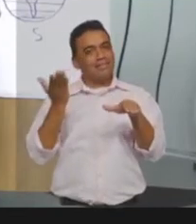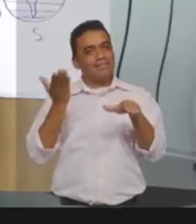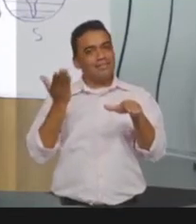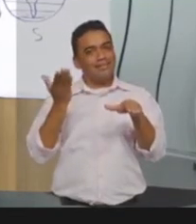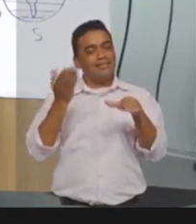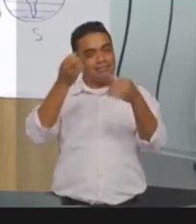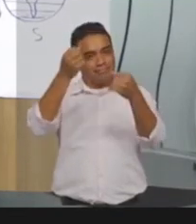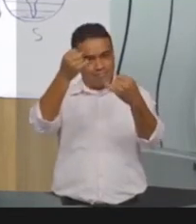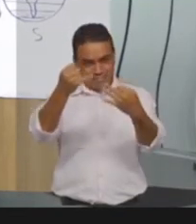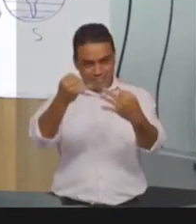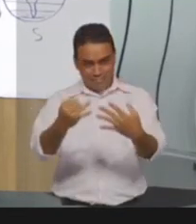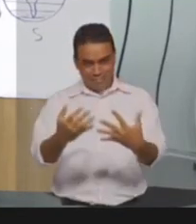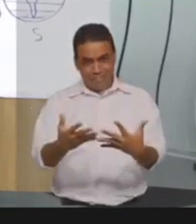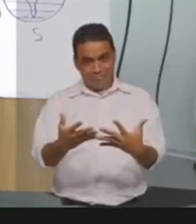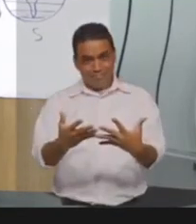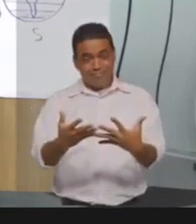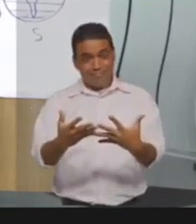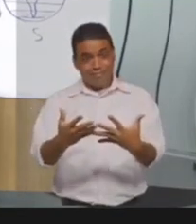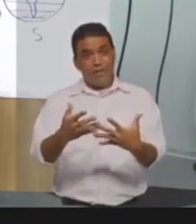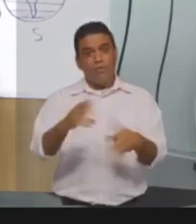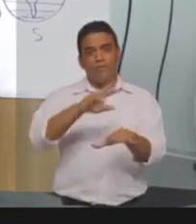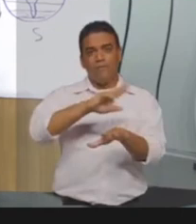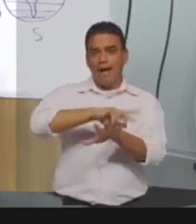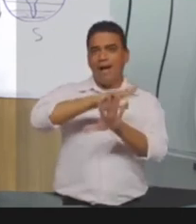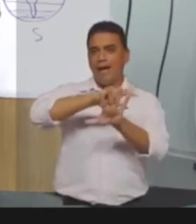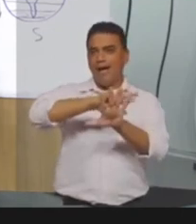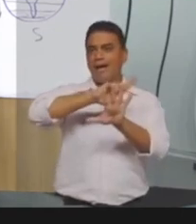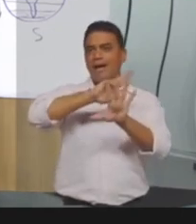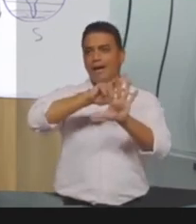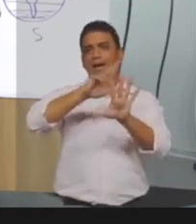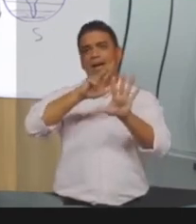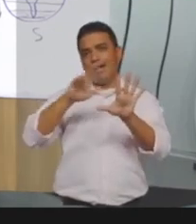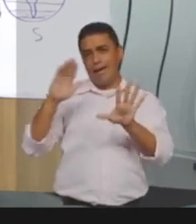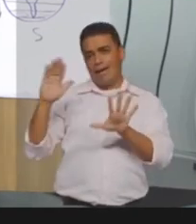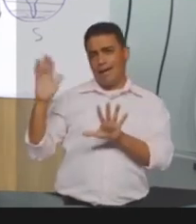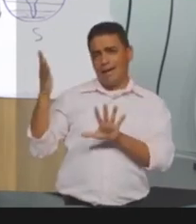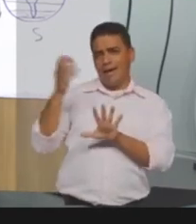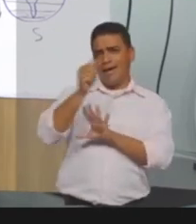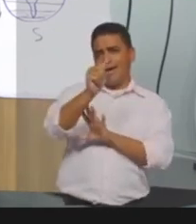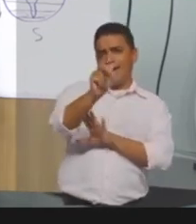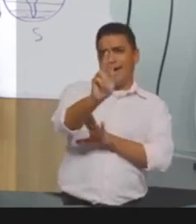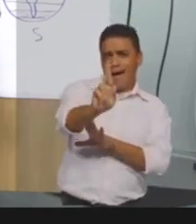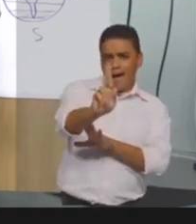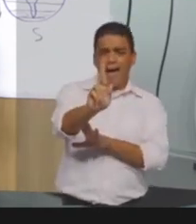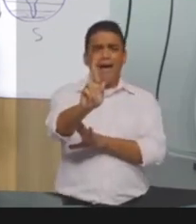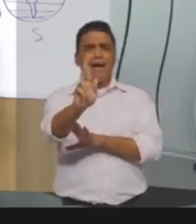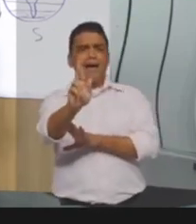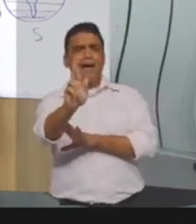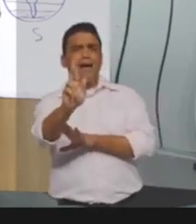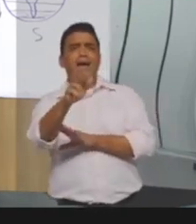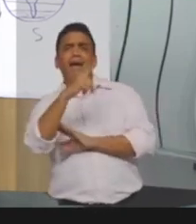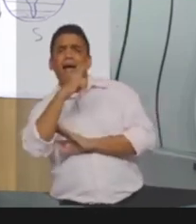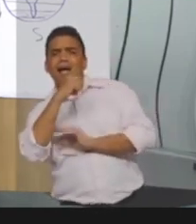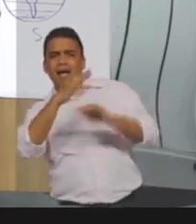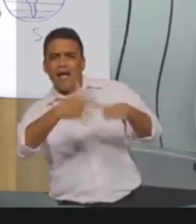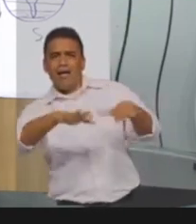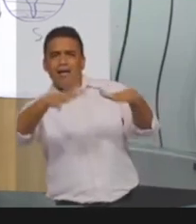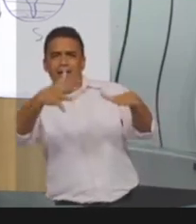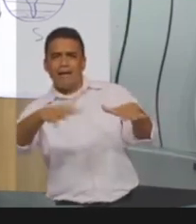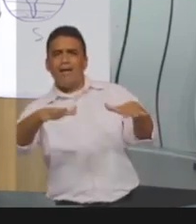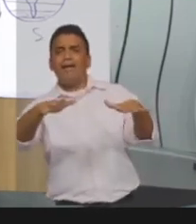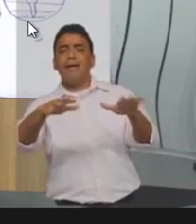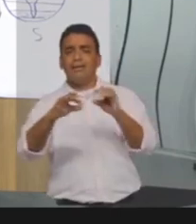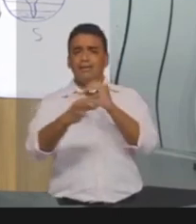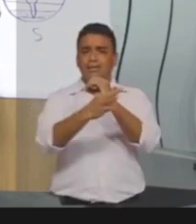Falamos então de várias interferências no clima, né? Massas de ar, correntes oceânicas, latitude e altitude. E finalmente